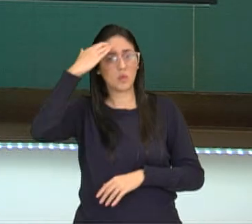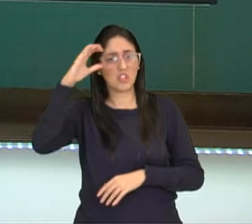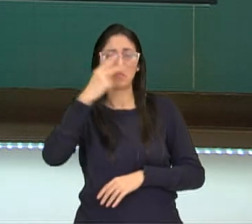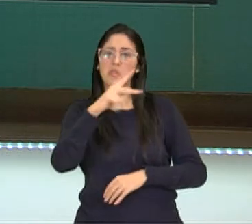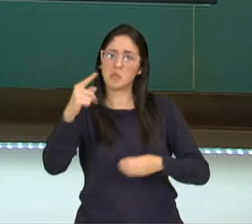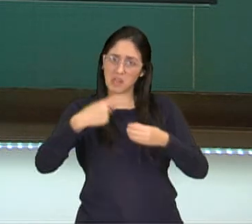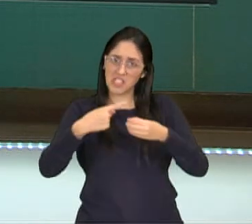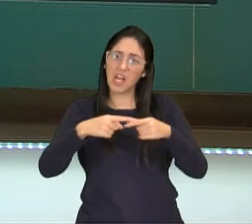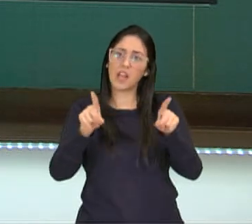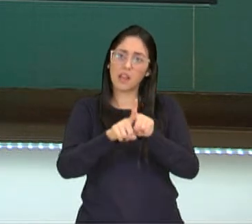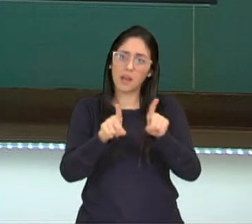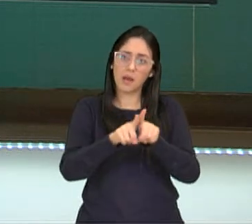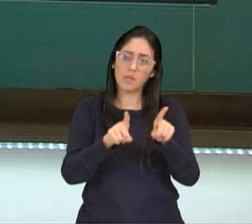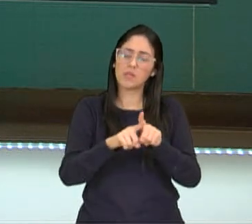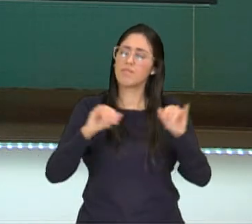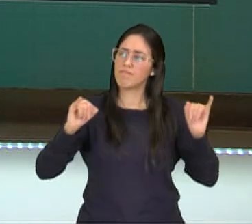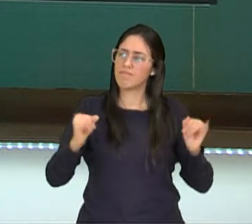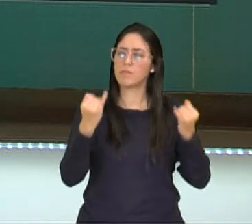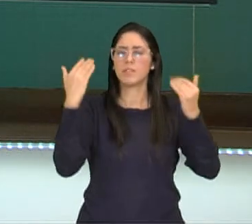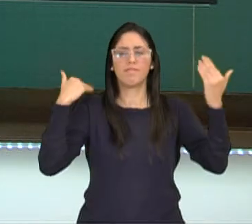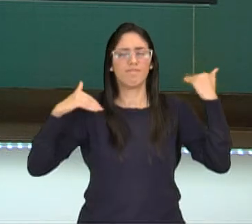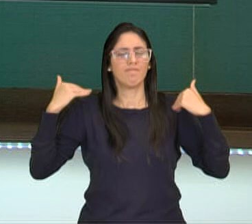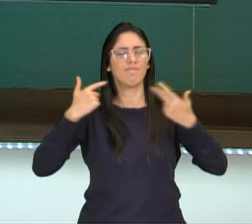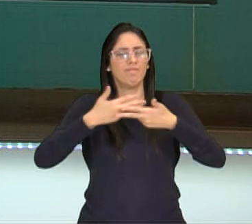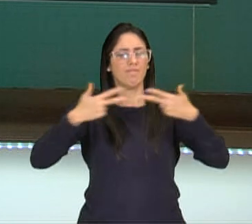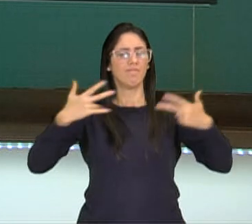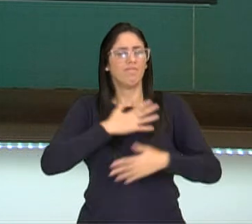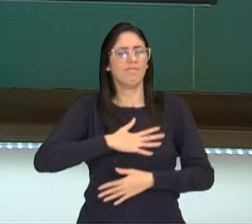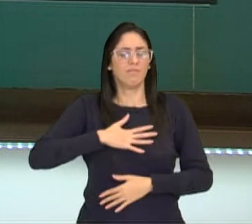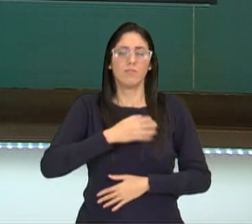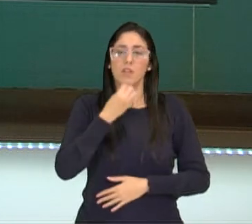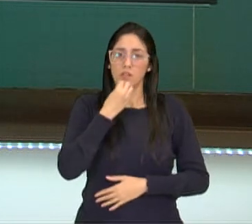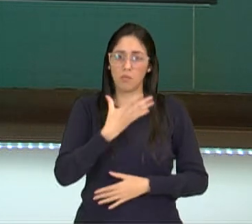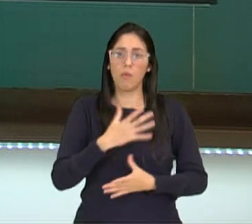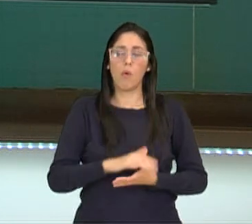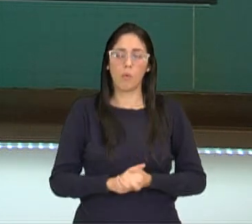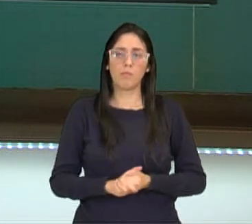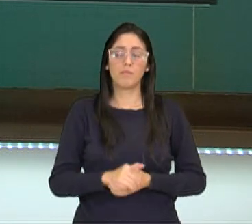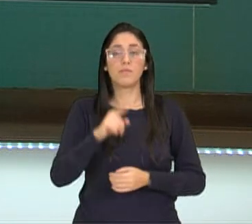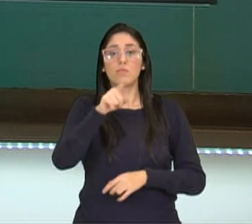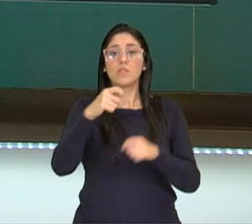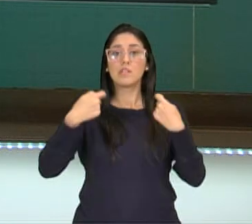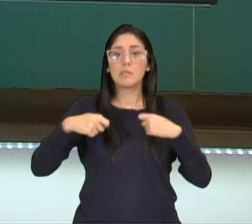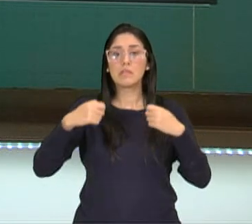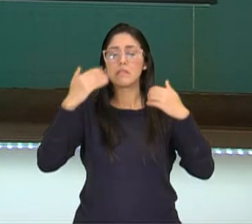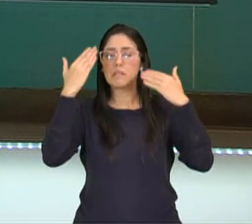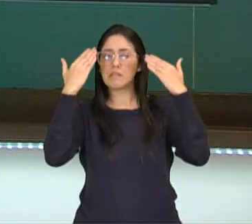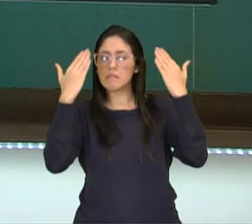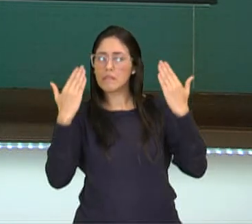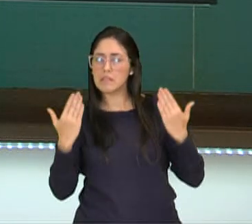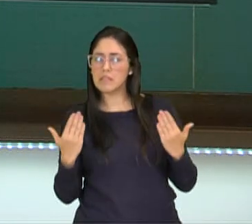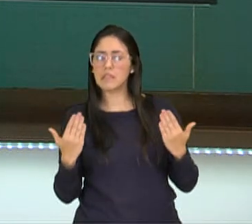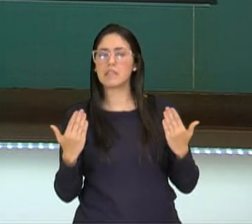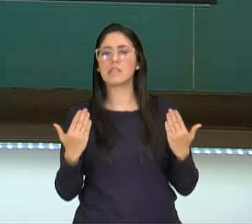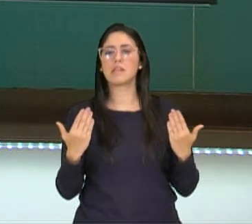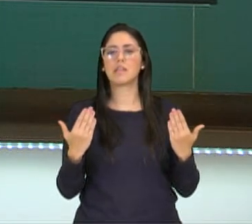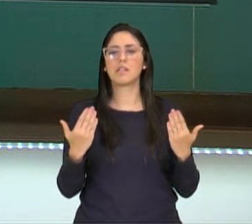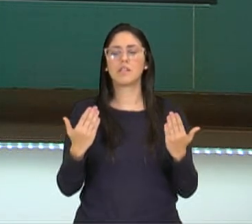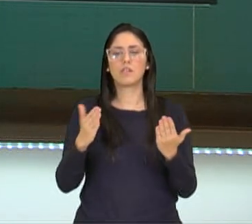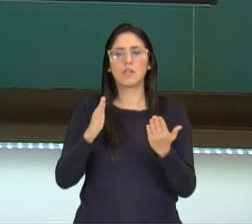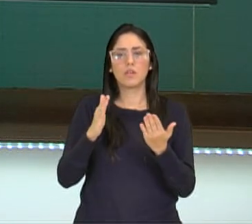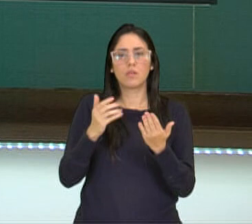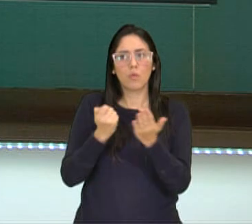um lazer bastante importante. Então, o que a gente tem que ver? Nós temos que analisar essa expressão aqui. Consumo equilibrado